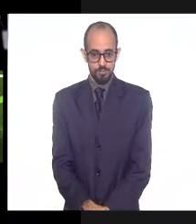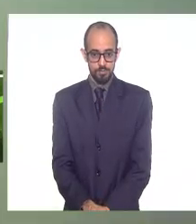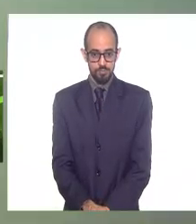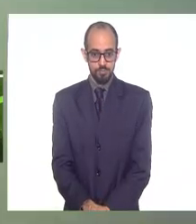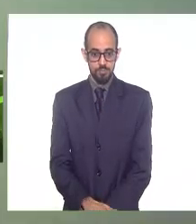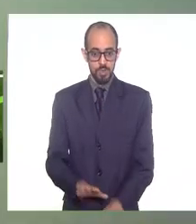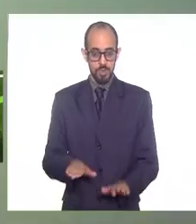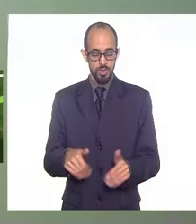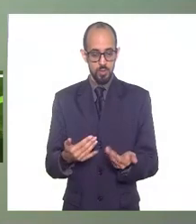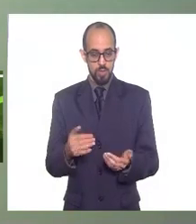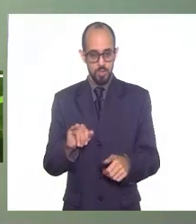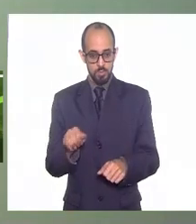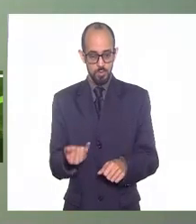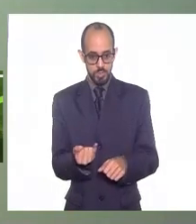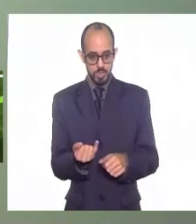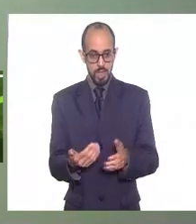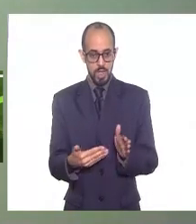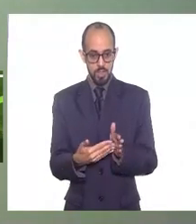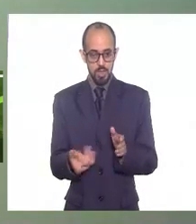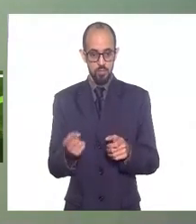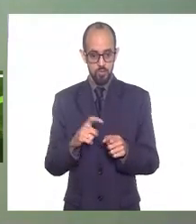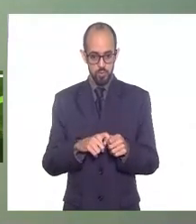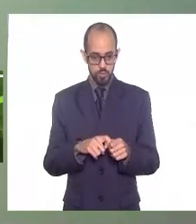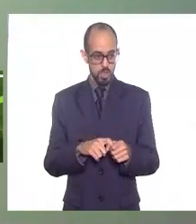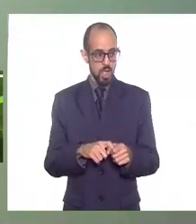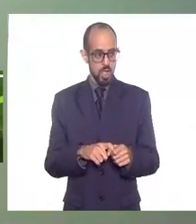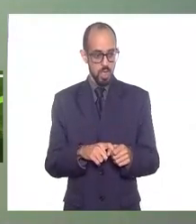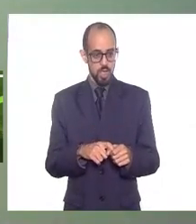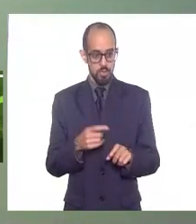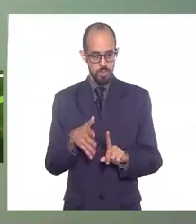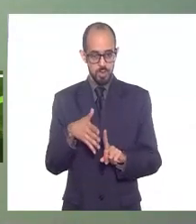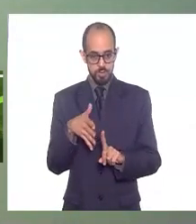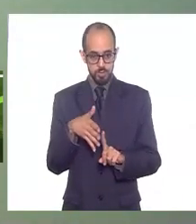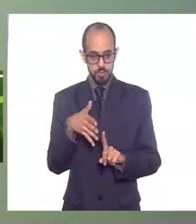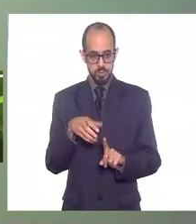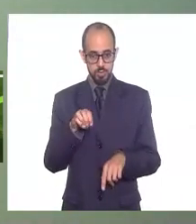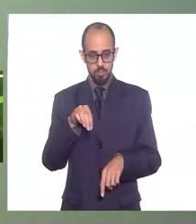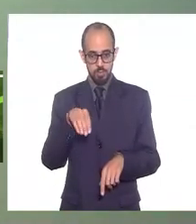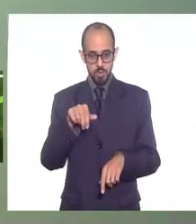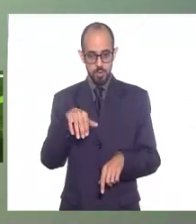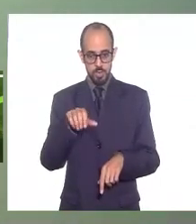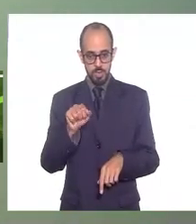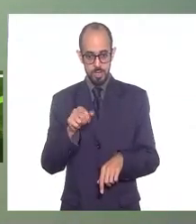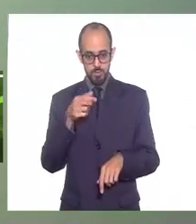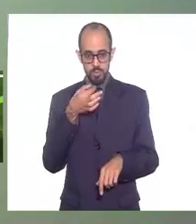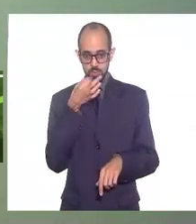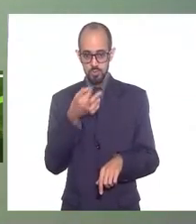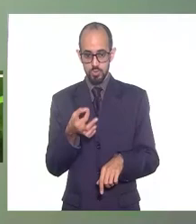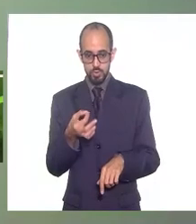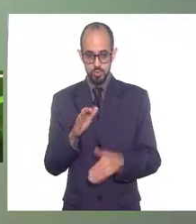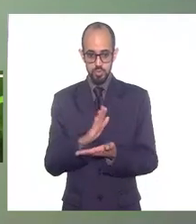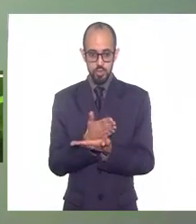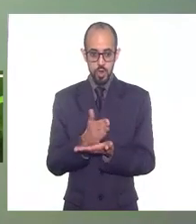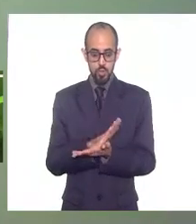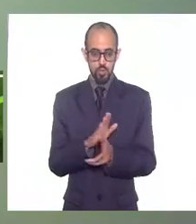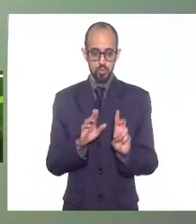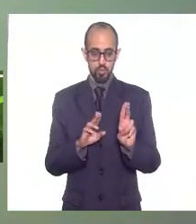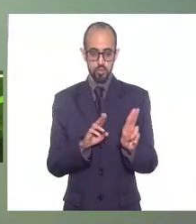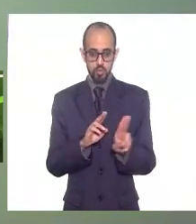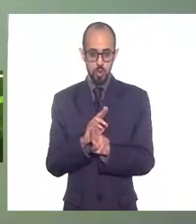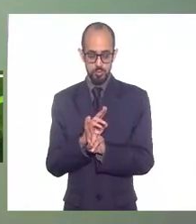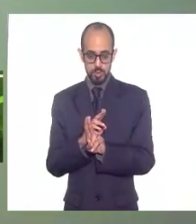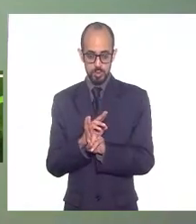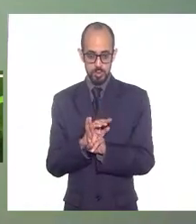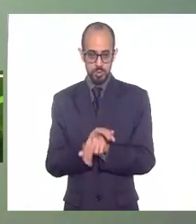Deixa eu aproveitar enquanto ele retorna. A deputada Mônica Francisco fez a indicação de alguns nomes aqui.